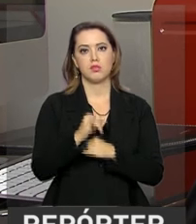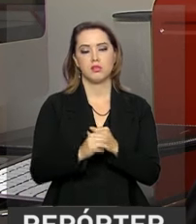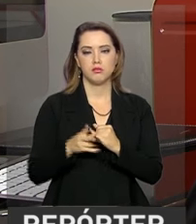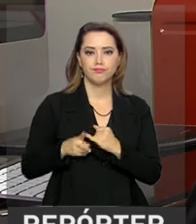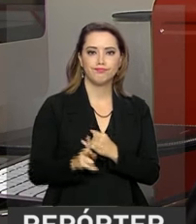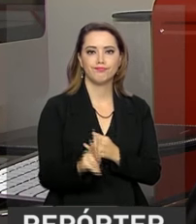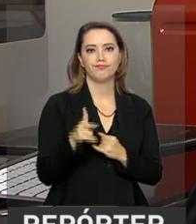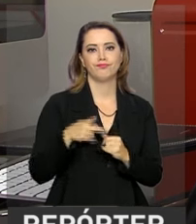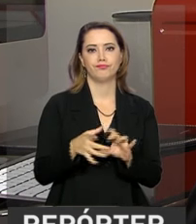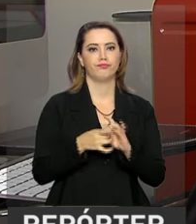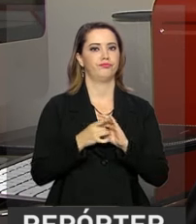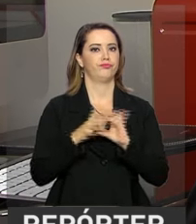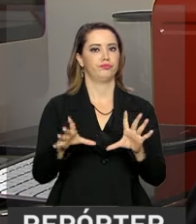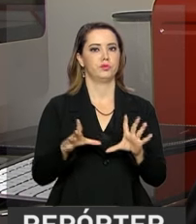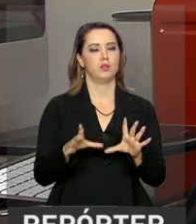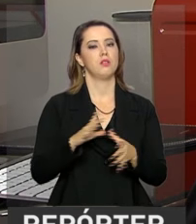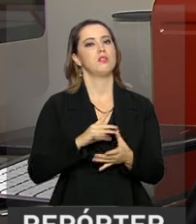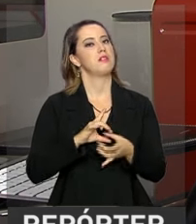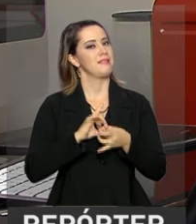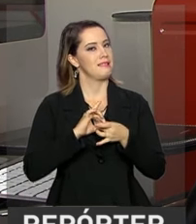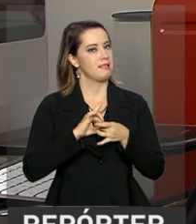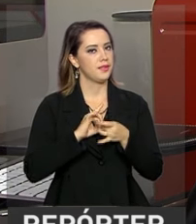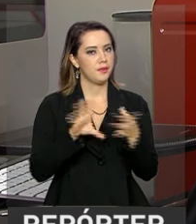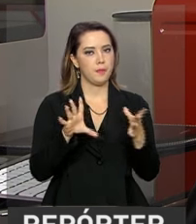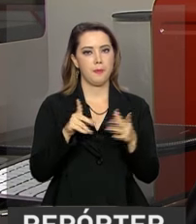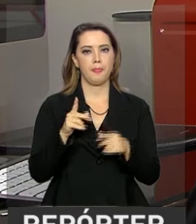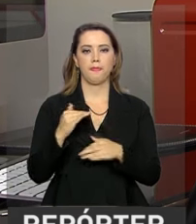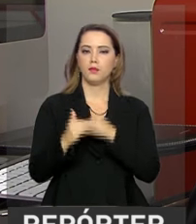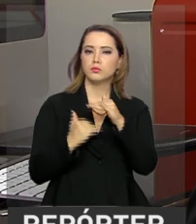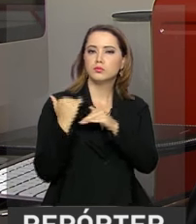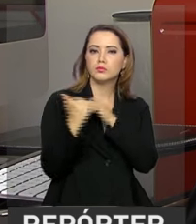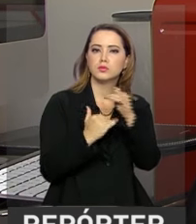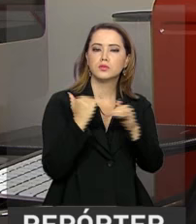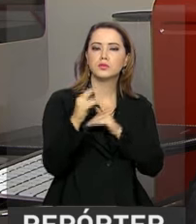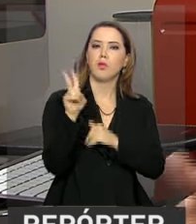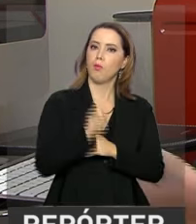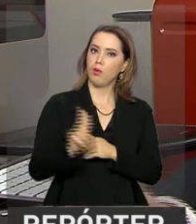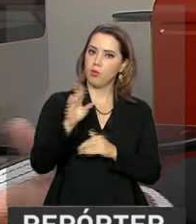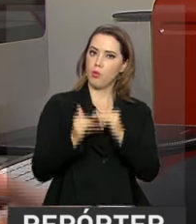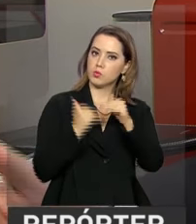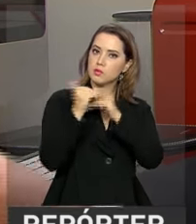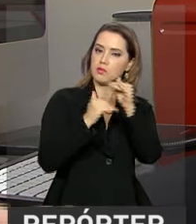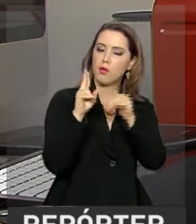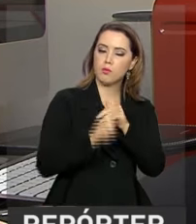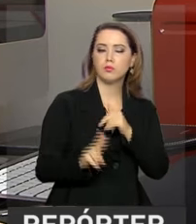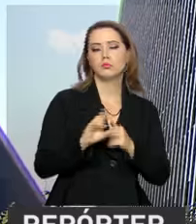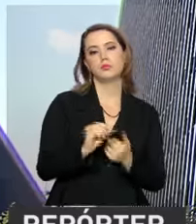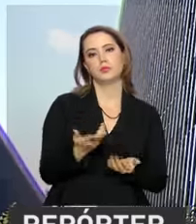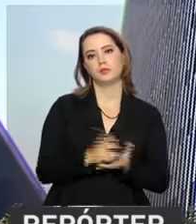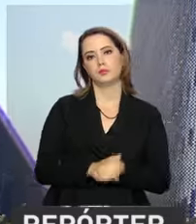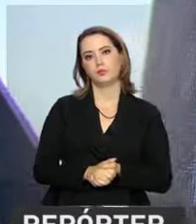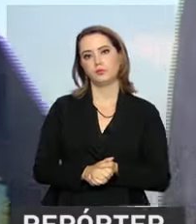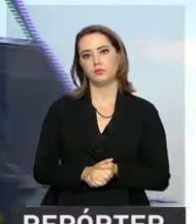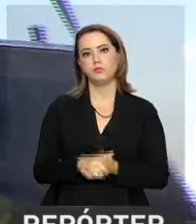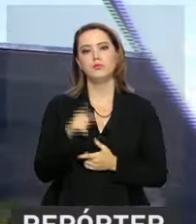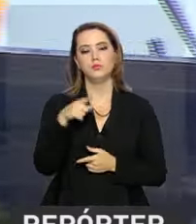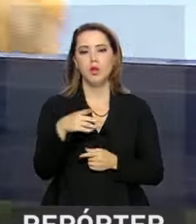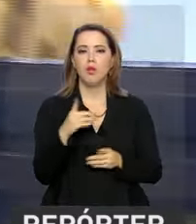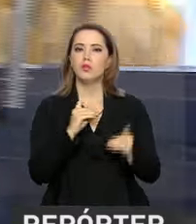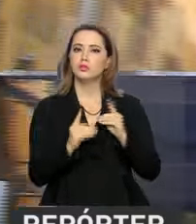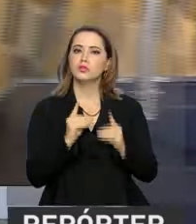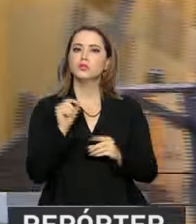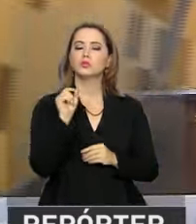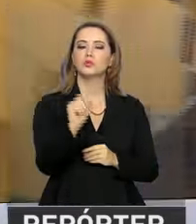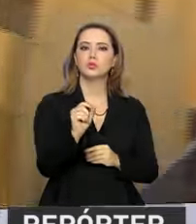todos uma internet limitada onde que cada vez mais os consumidores tenham cada vez mais acesso à internet para discutir o assunto